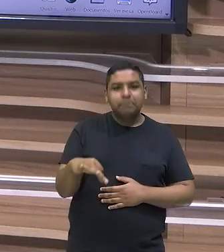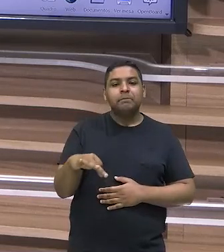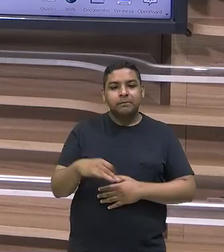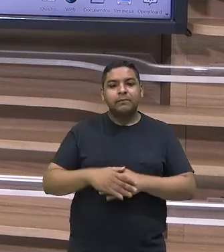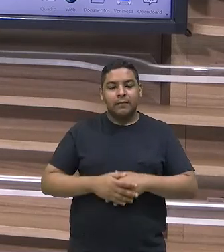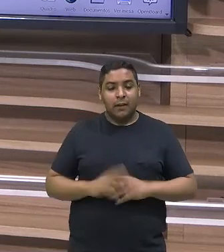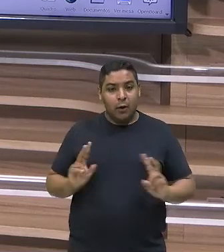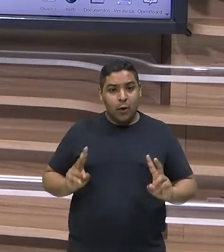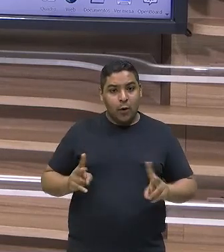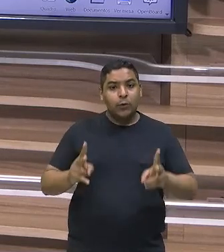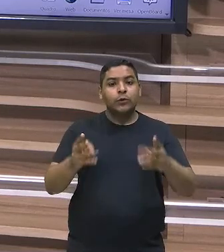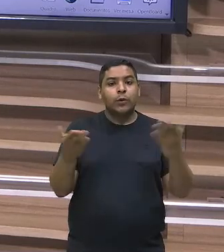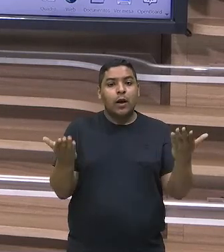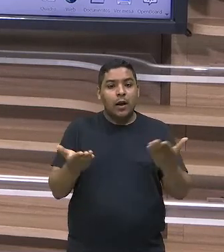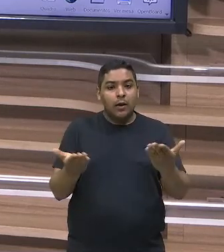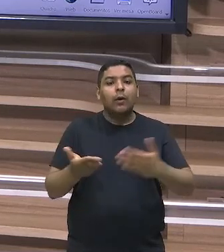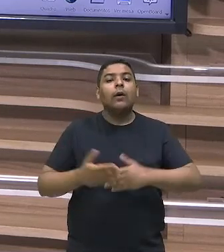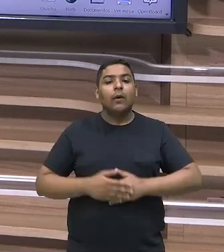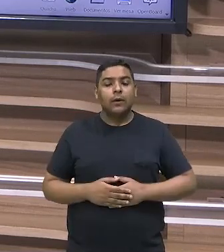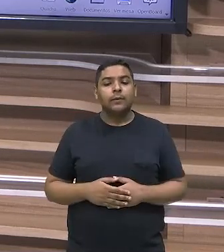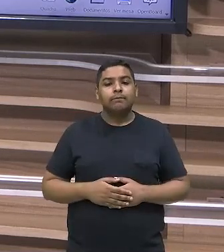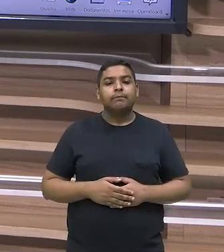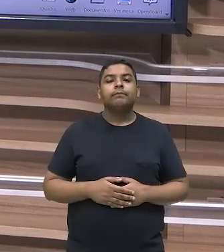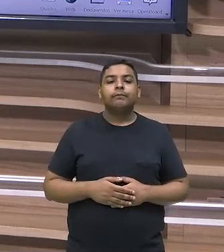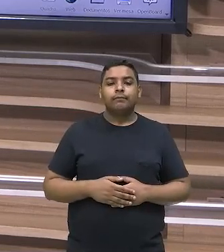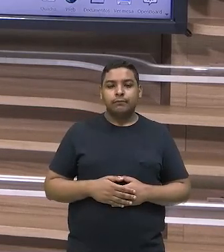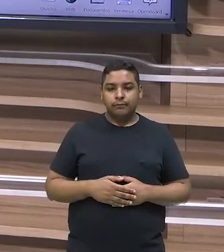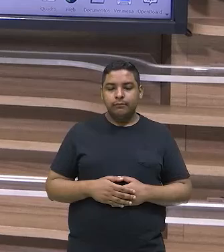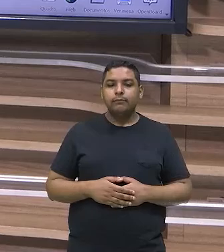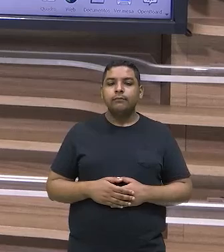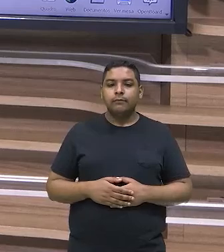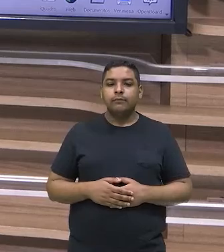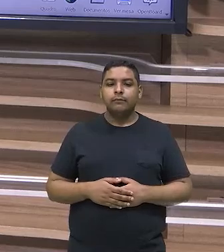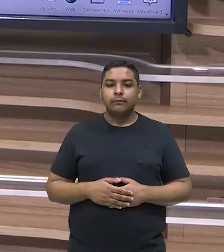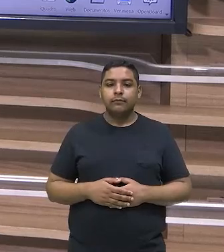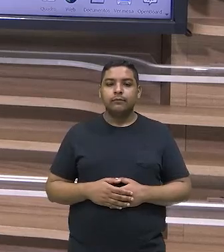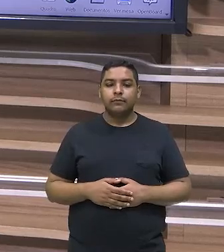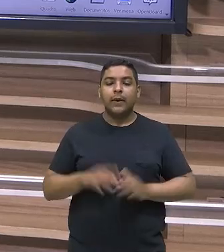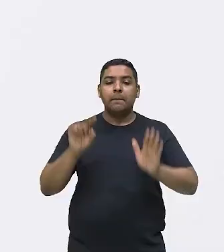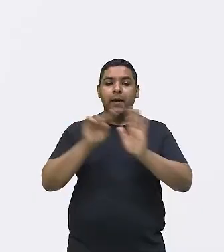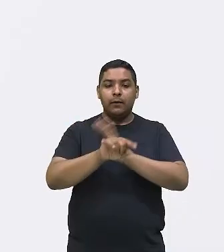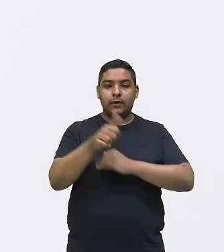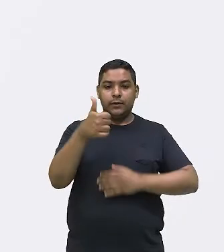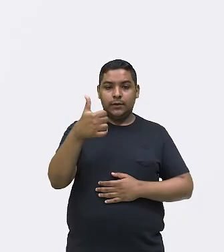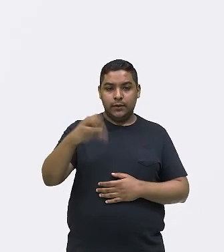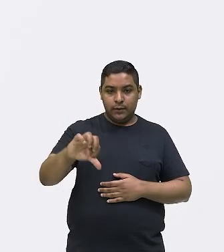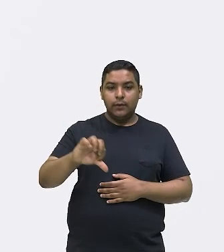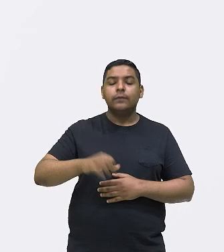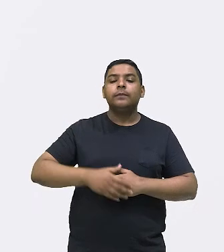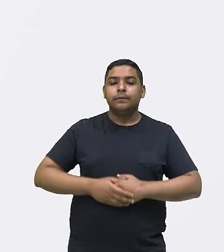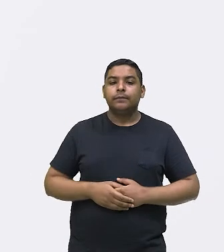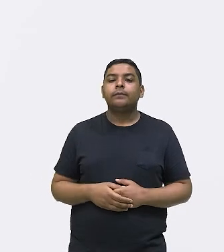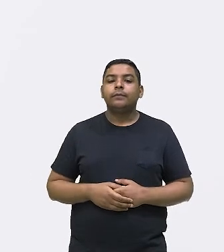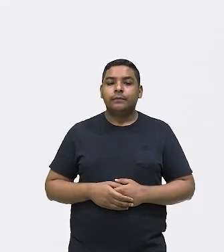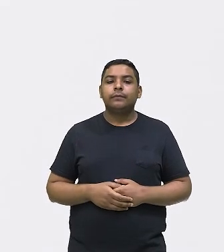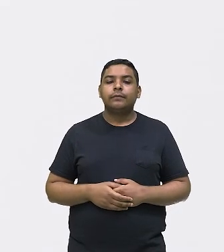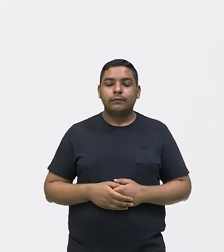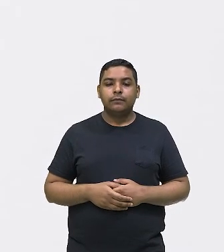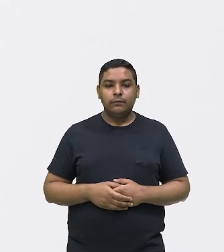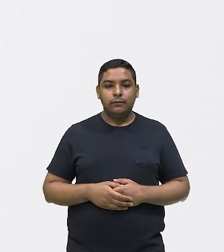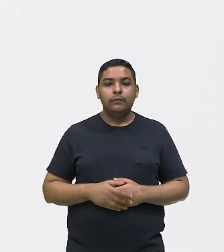vamos continuar porque tem mais uma questão. É a questão número 19 e ela também se